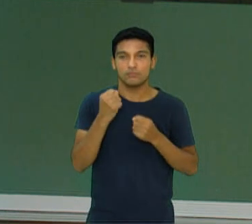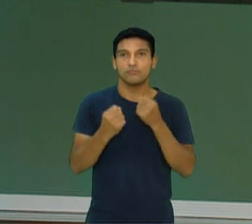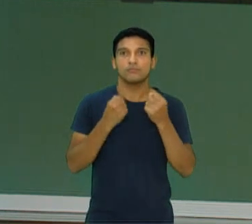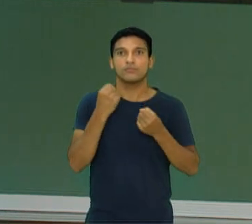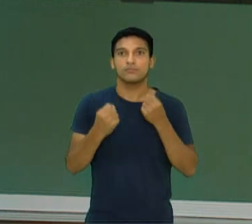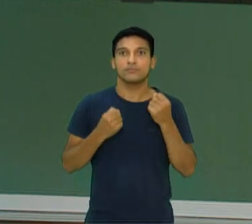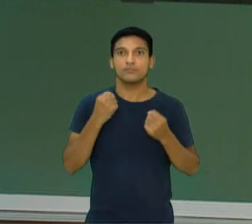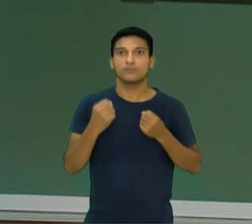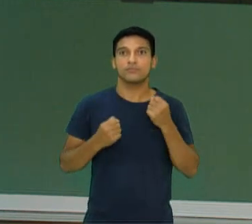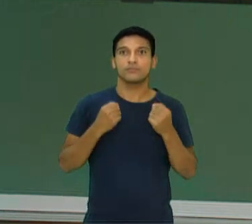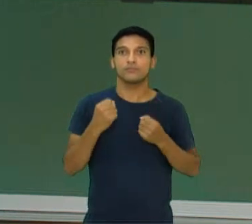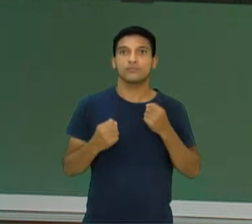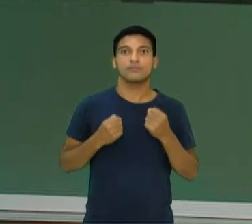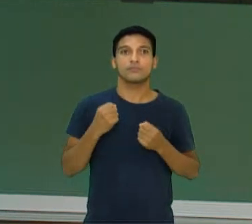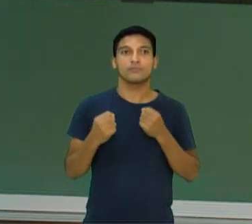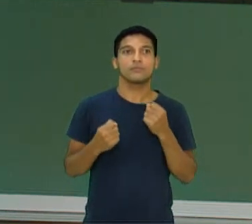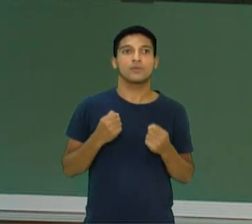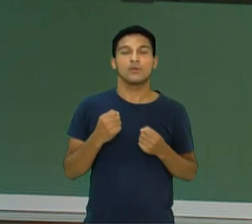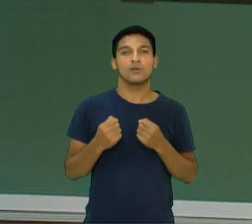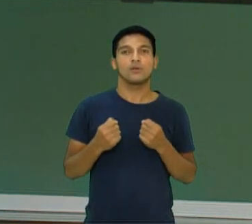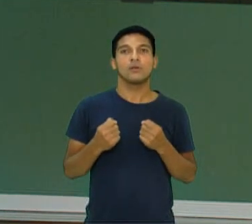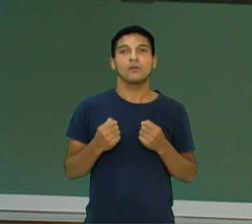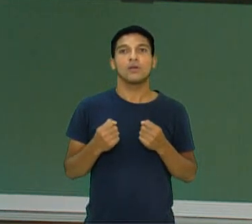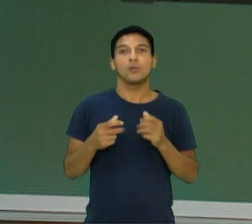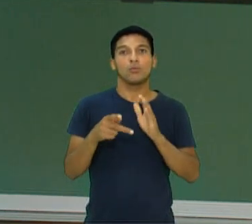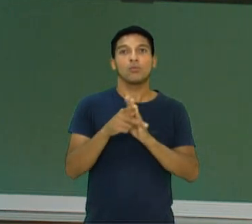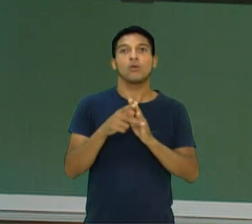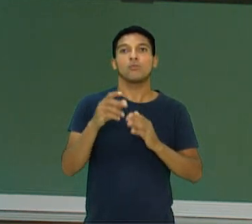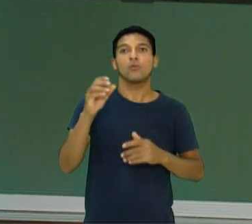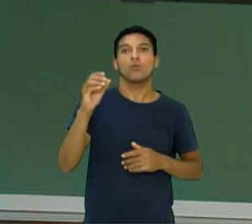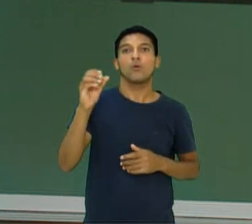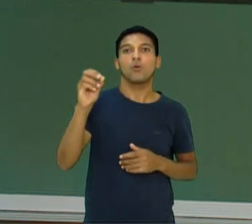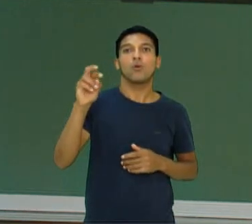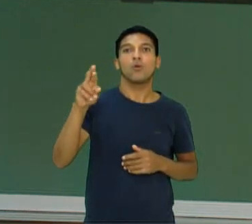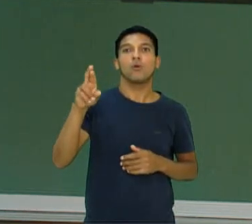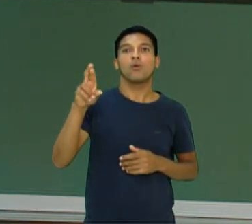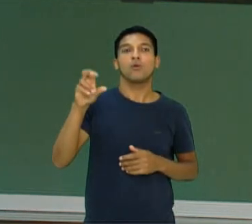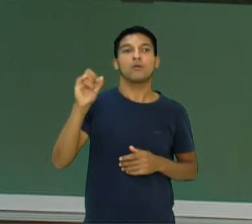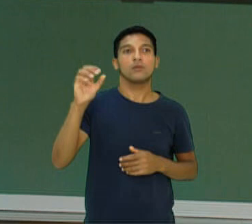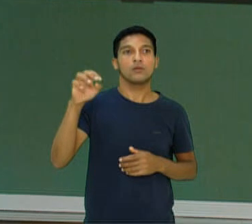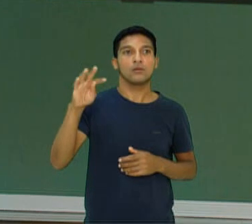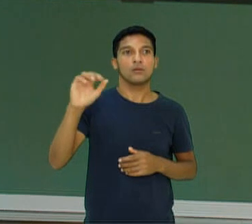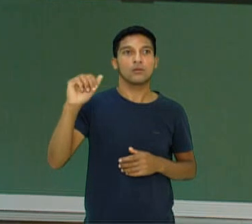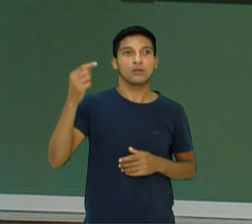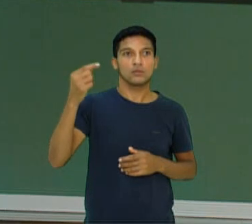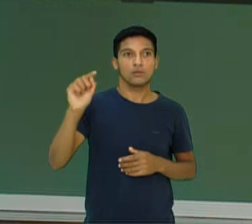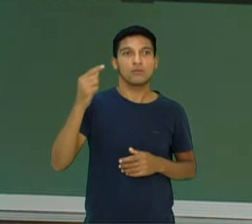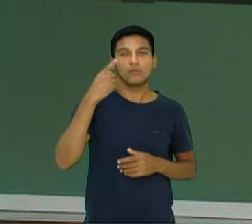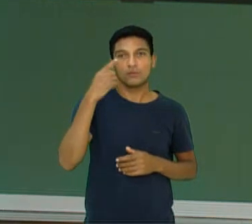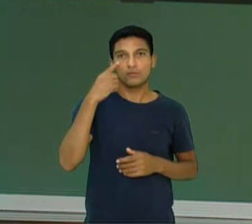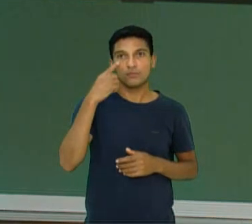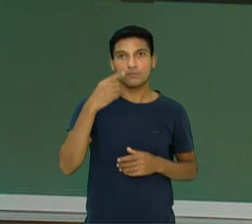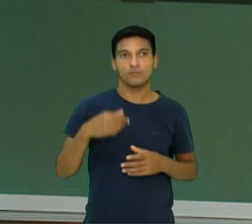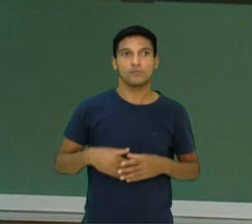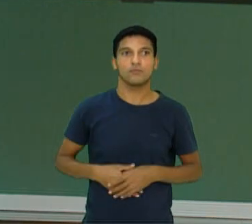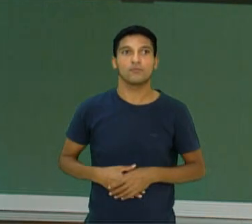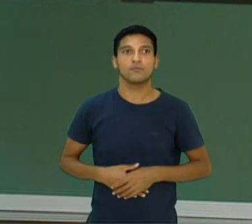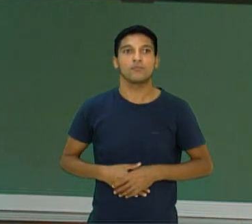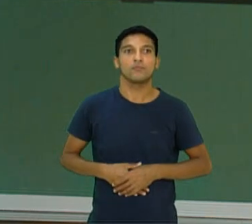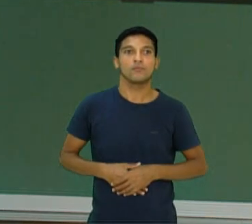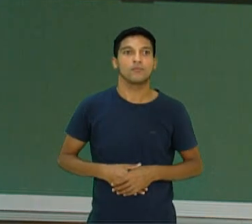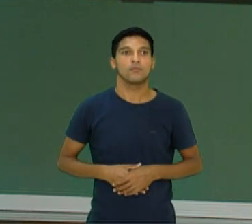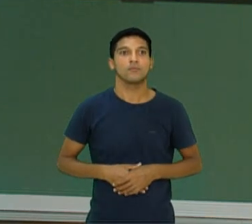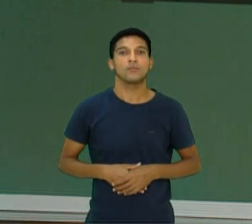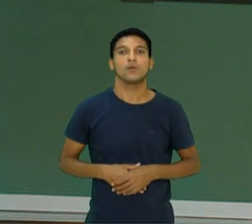bem melhor e vai ser bem legal quando nós tratarmos da corrida de orientação. Mas hoje, só para vocês entenderem,